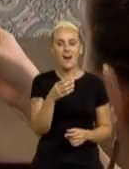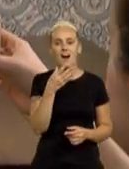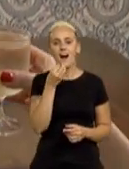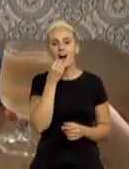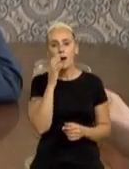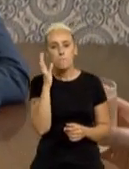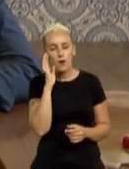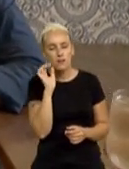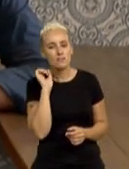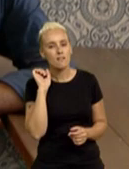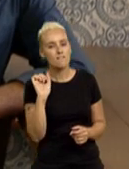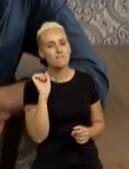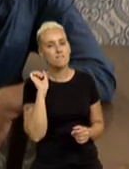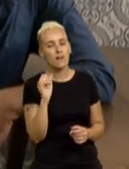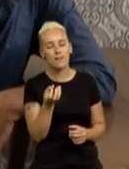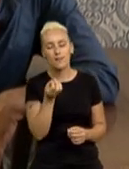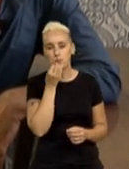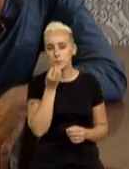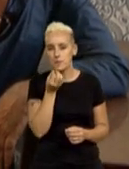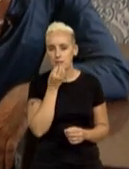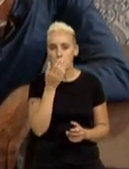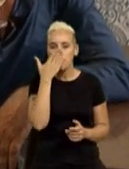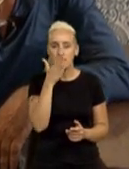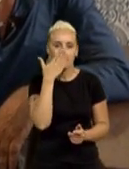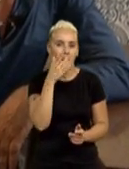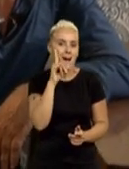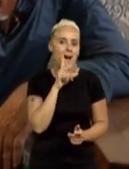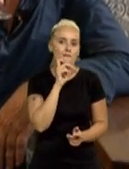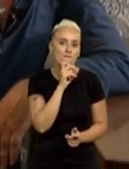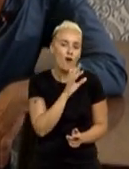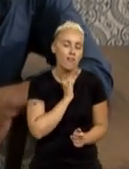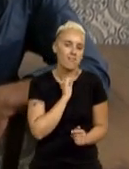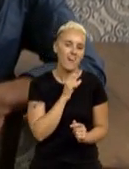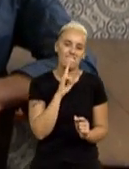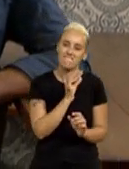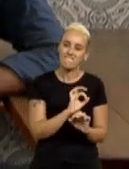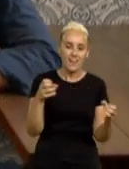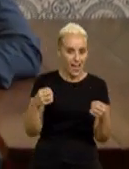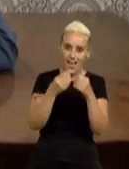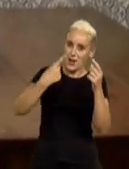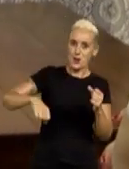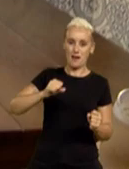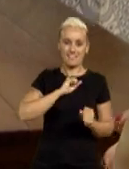àqueles almoços, aquelas comidas que ela faz, que são assim, parecem da minha avó. Ei, fantástico. À nossa.